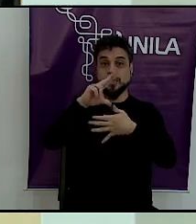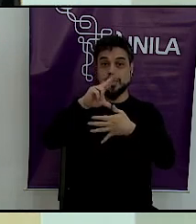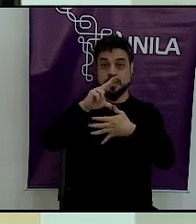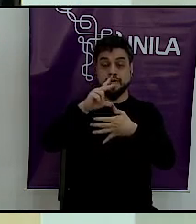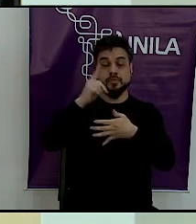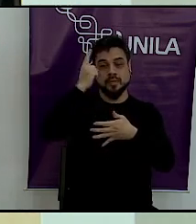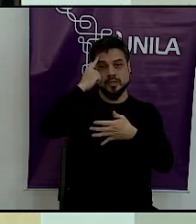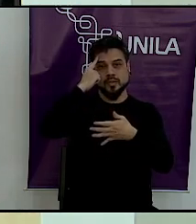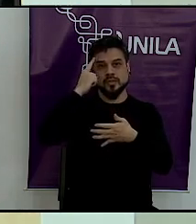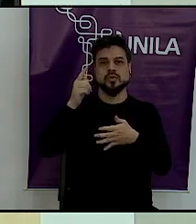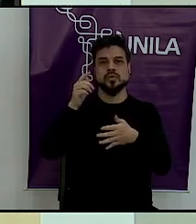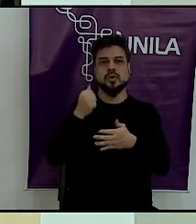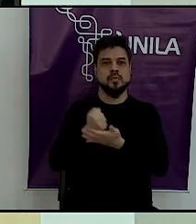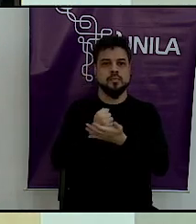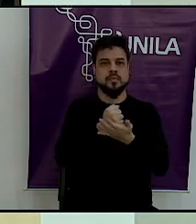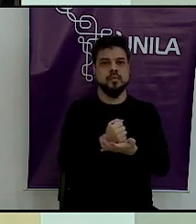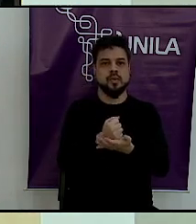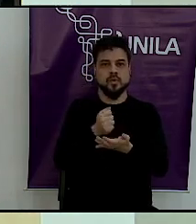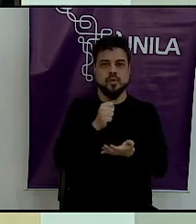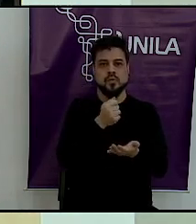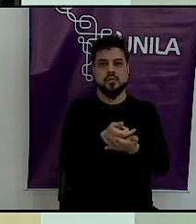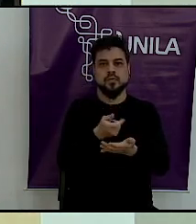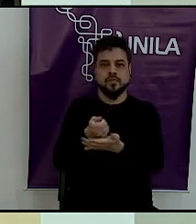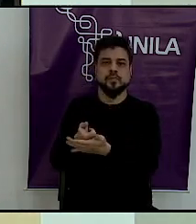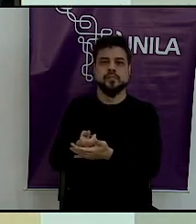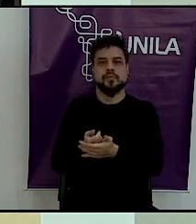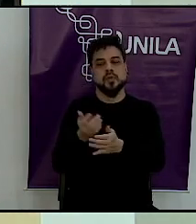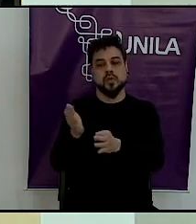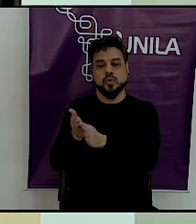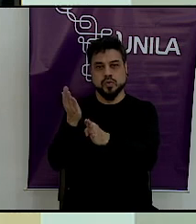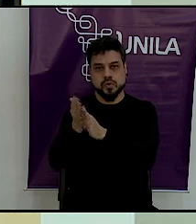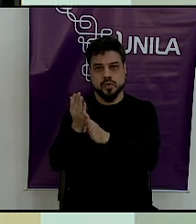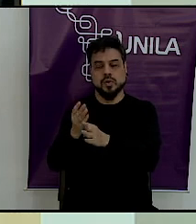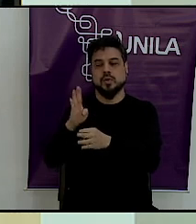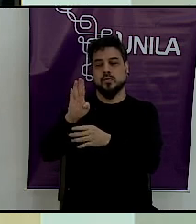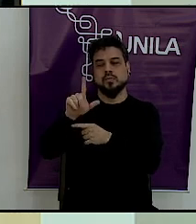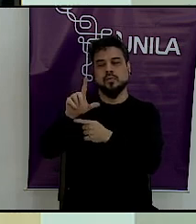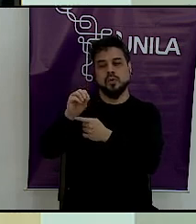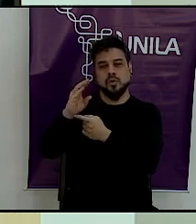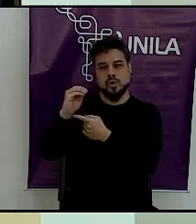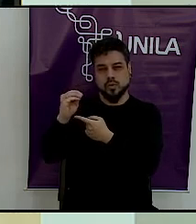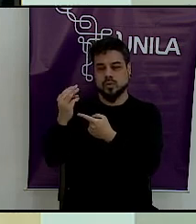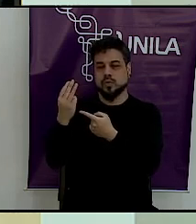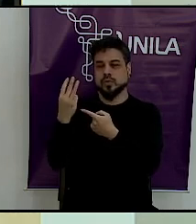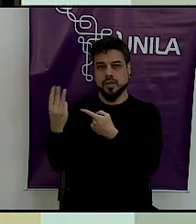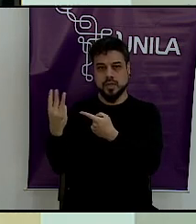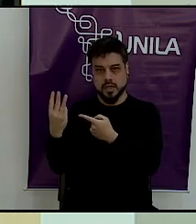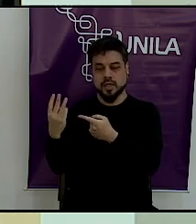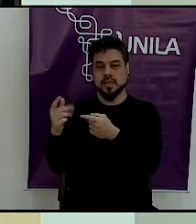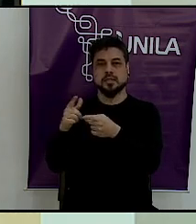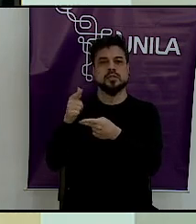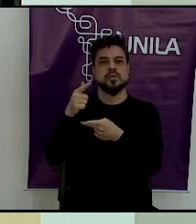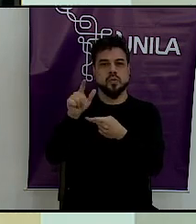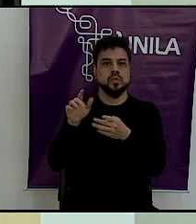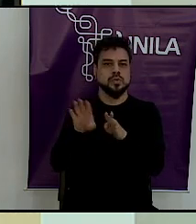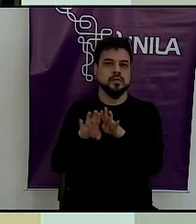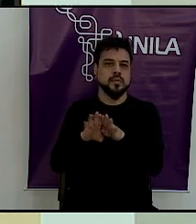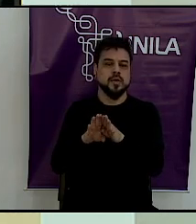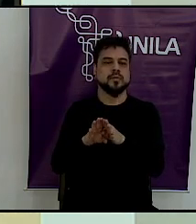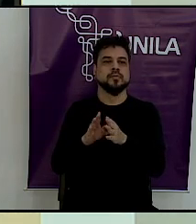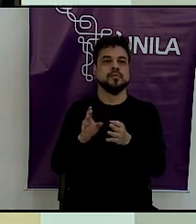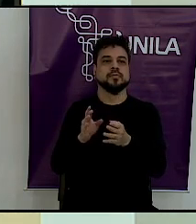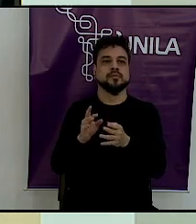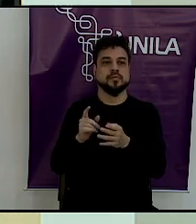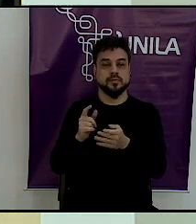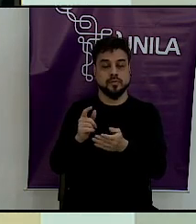né, justamente visando a construção do Bloco 13 e outras iniciativas. Então, essa parcela